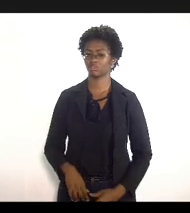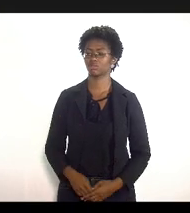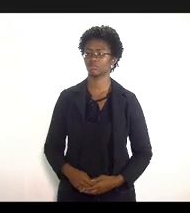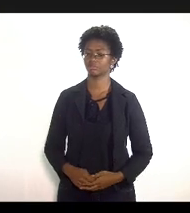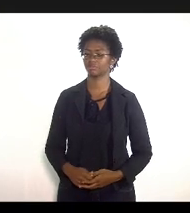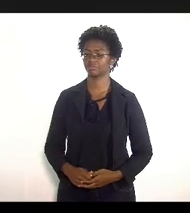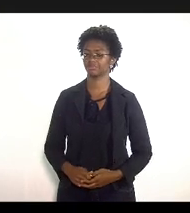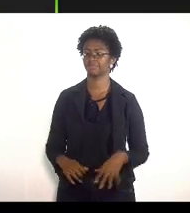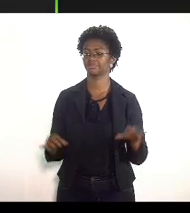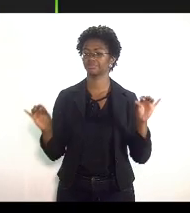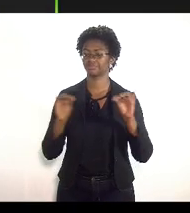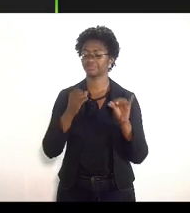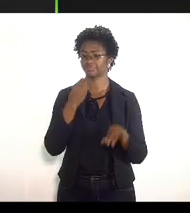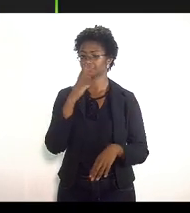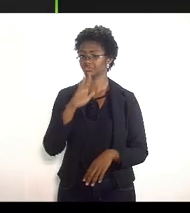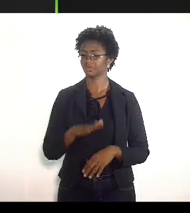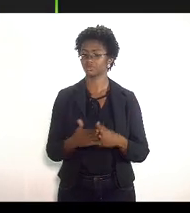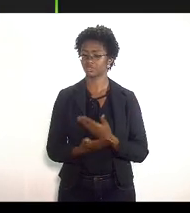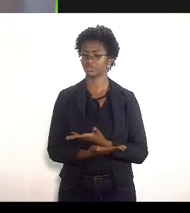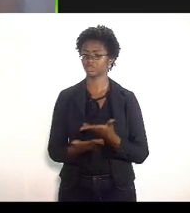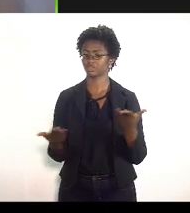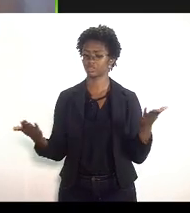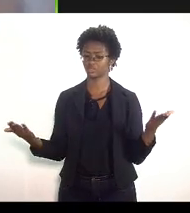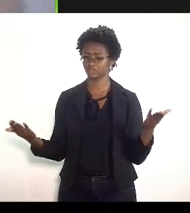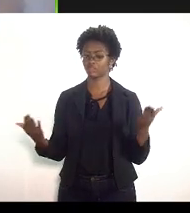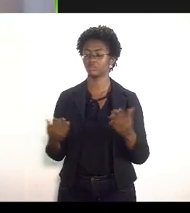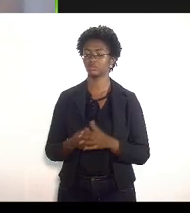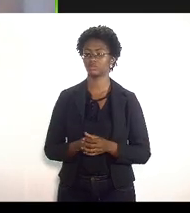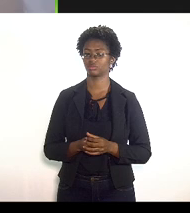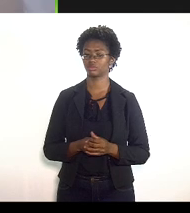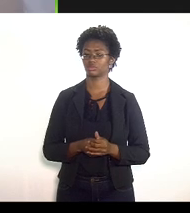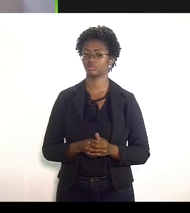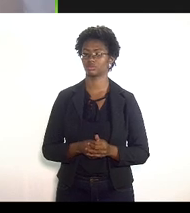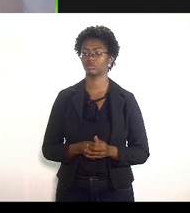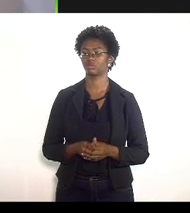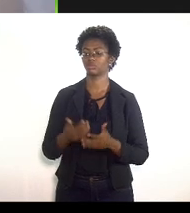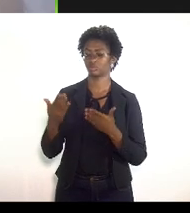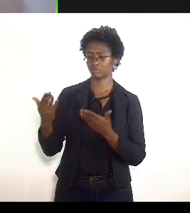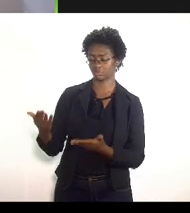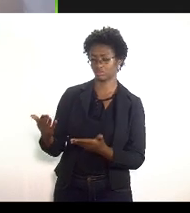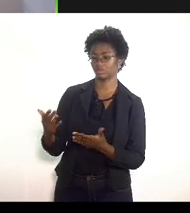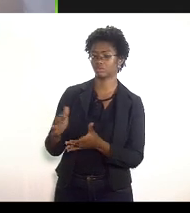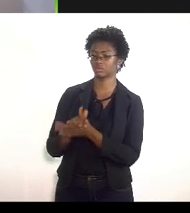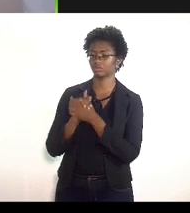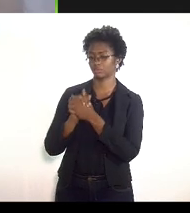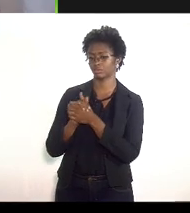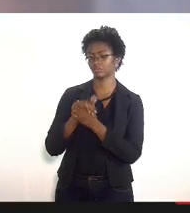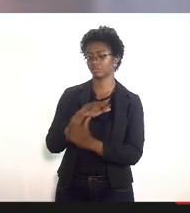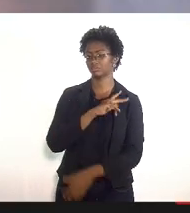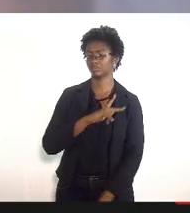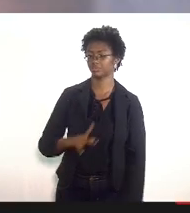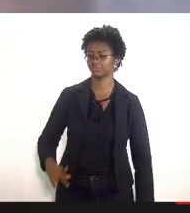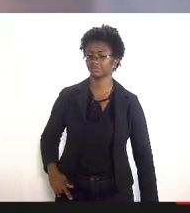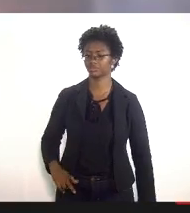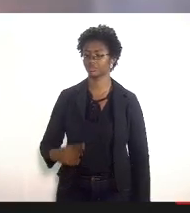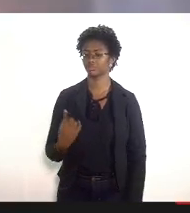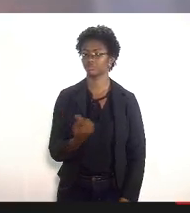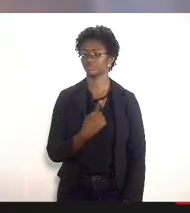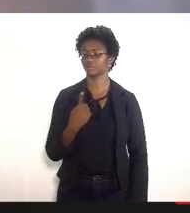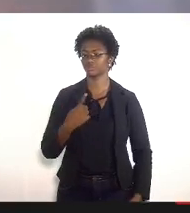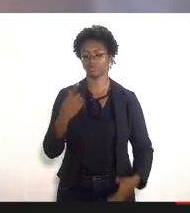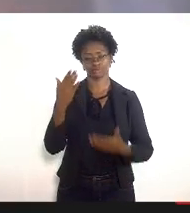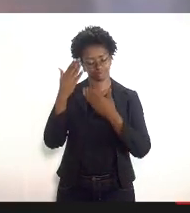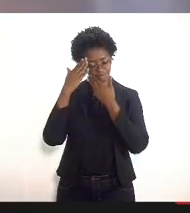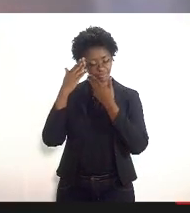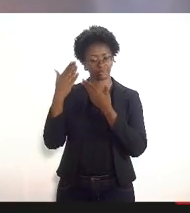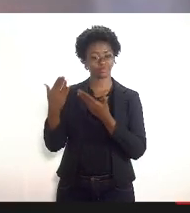Olá, boa tarde a todos, todas. Em nome da nossa presidente, Maria Manuela Villanova, eu agradeço a